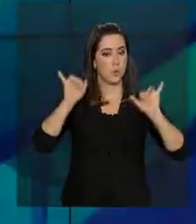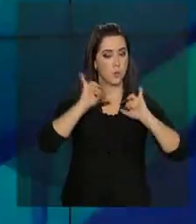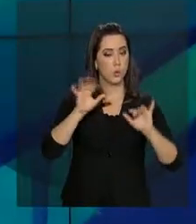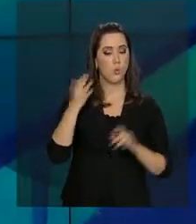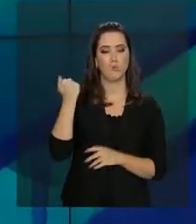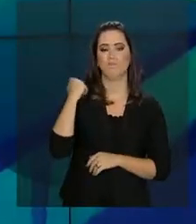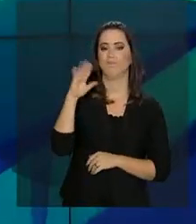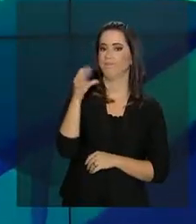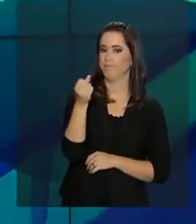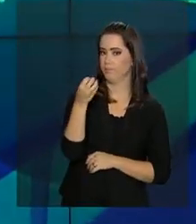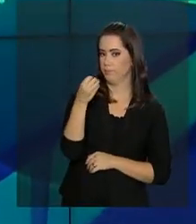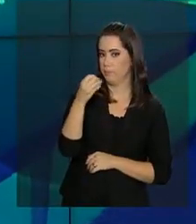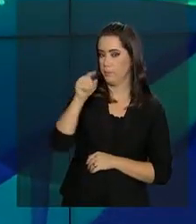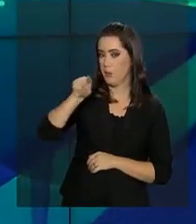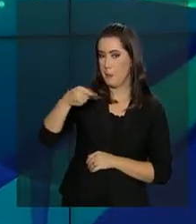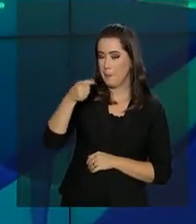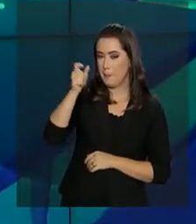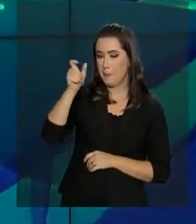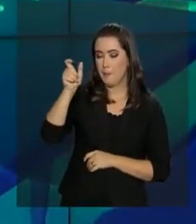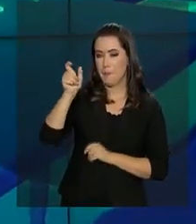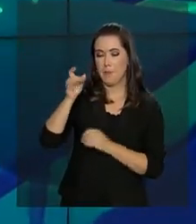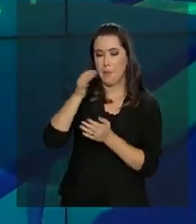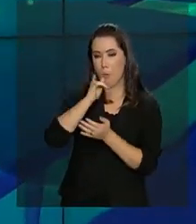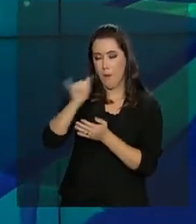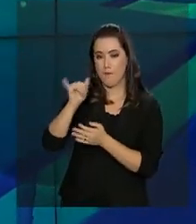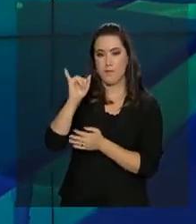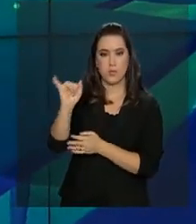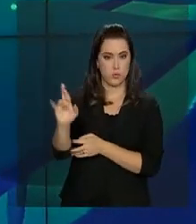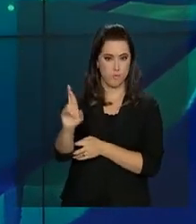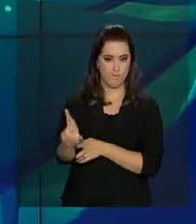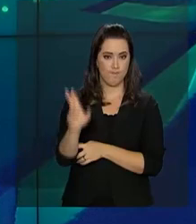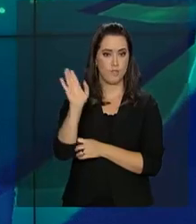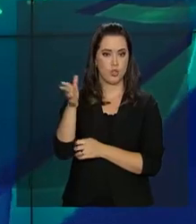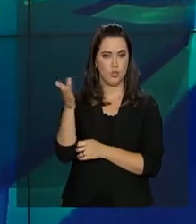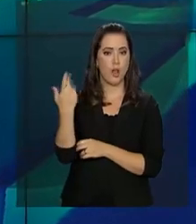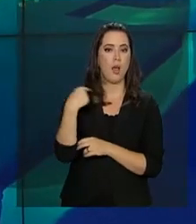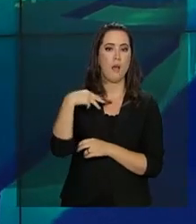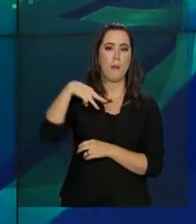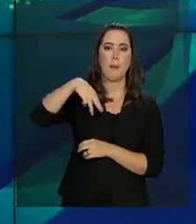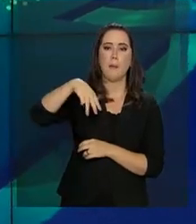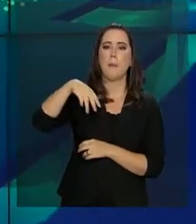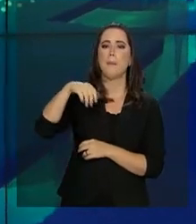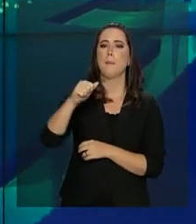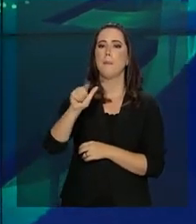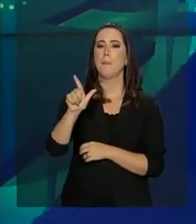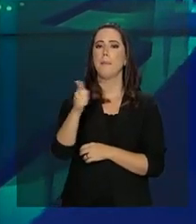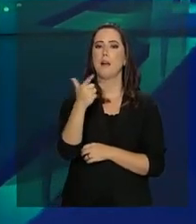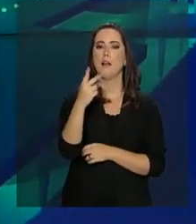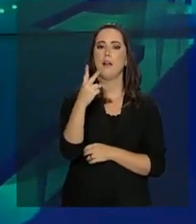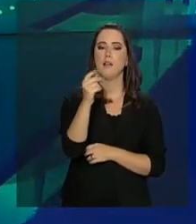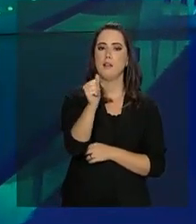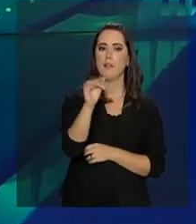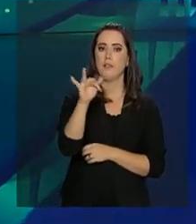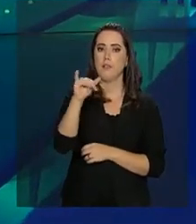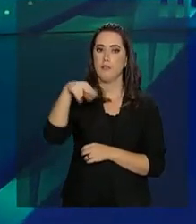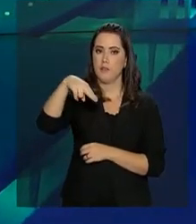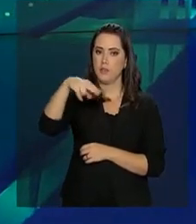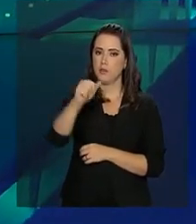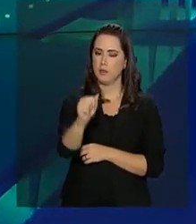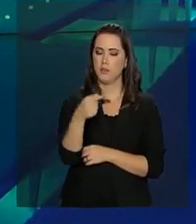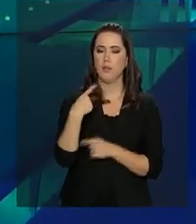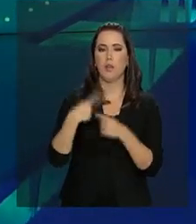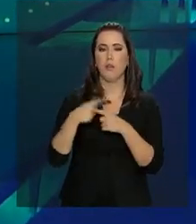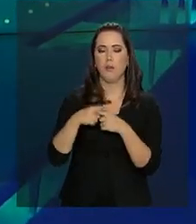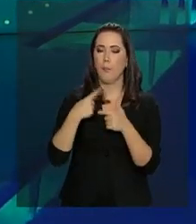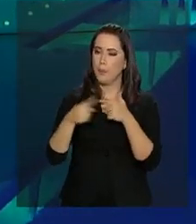informou que mais de 600 mil declarações caíram na malha fina neste ano. As principais razões que levaram à